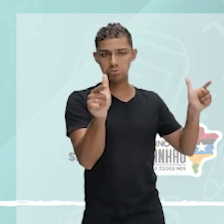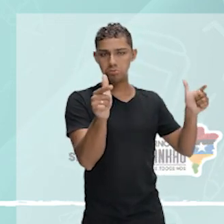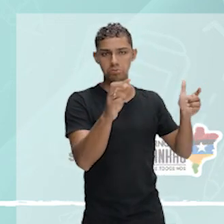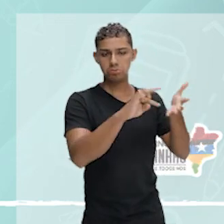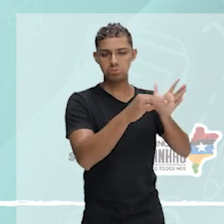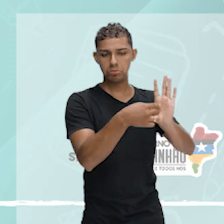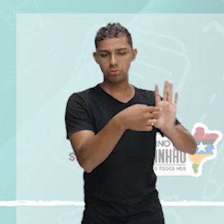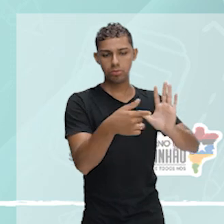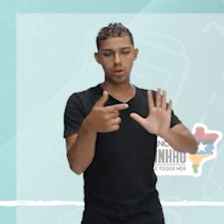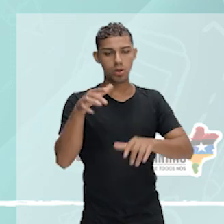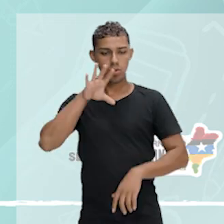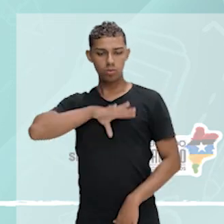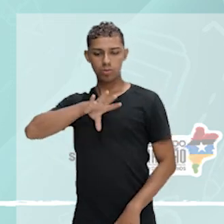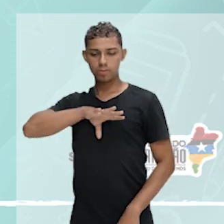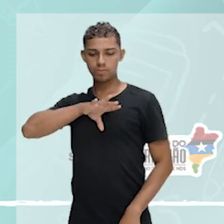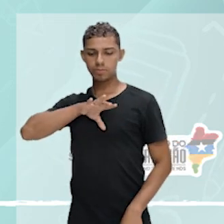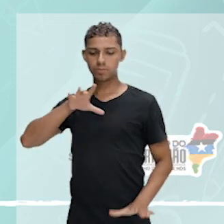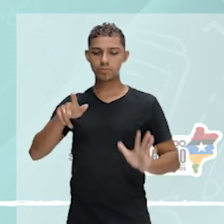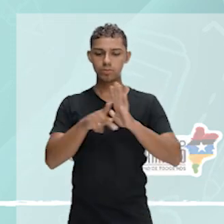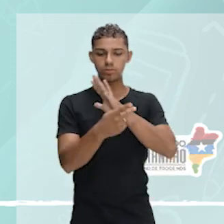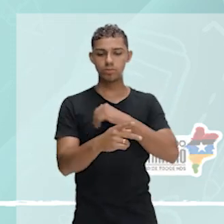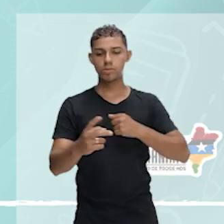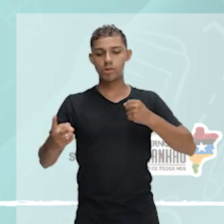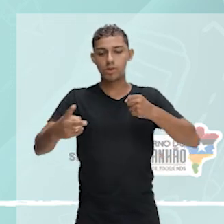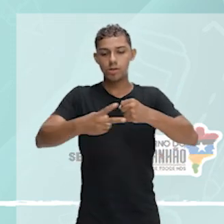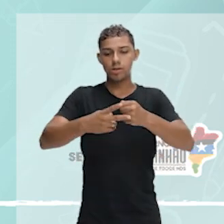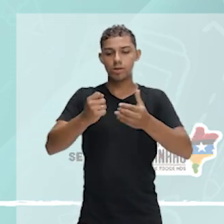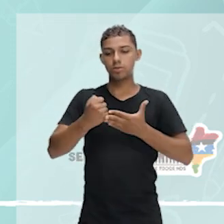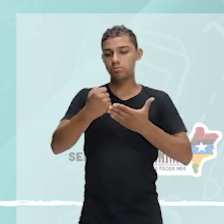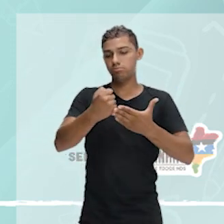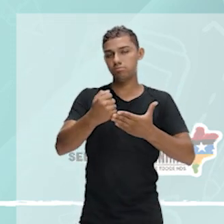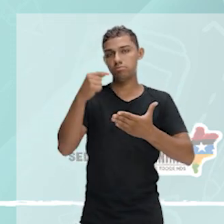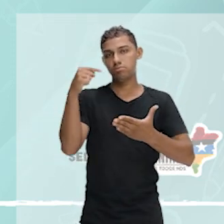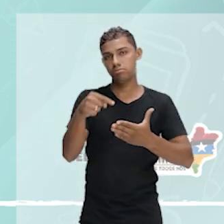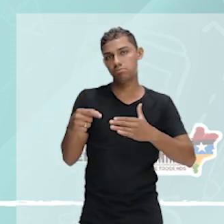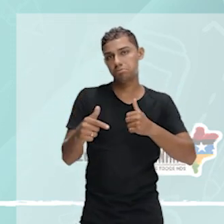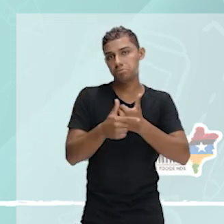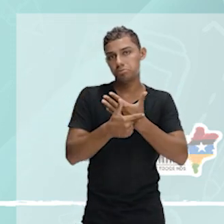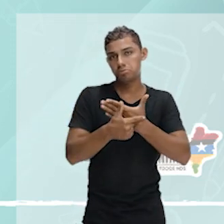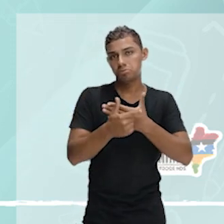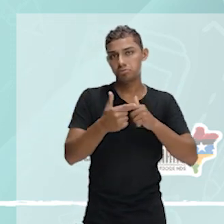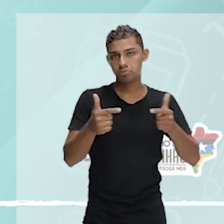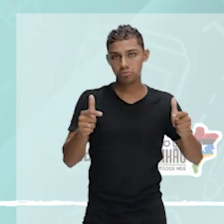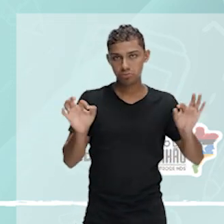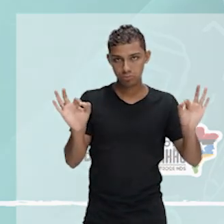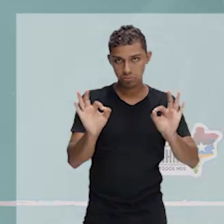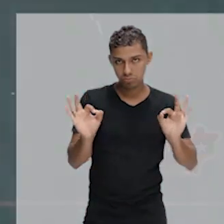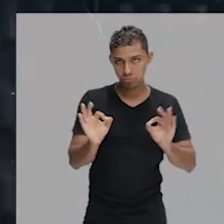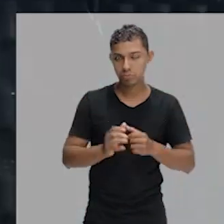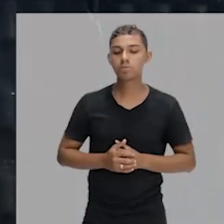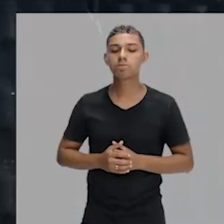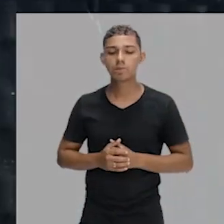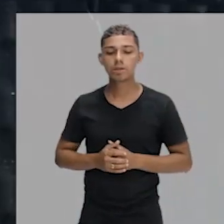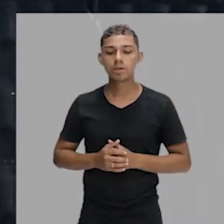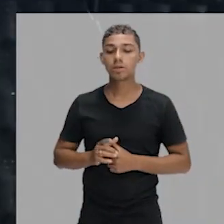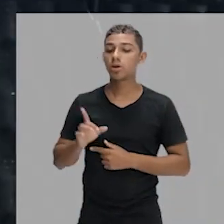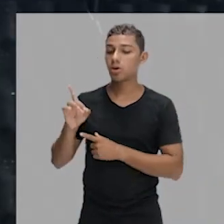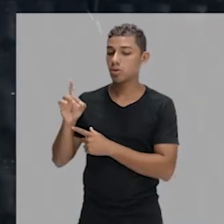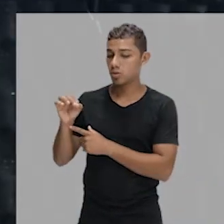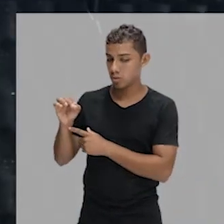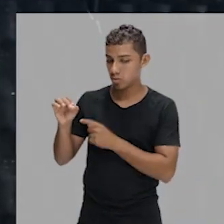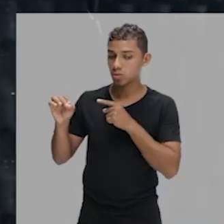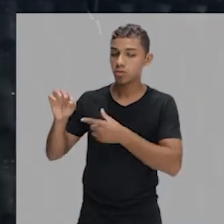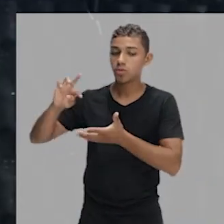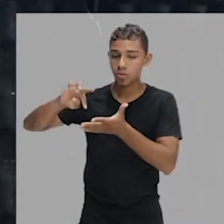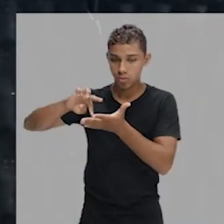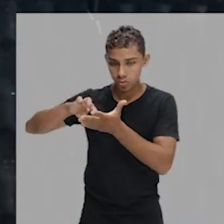no português quando ele faz função de verbo auxiliar. Tá? Agora, observem, do também pode